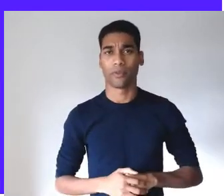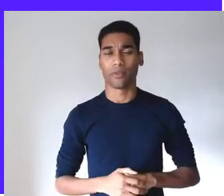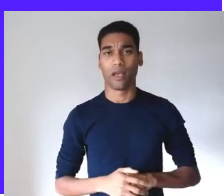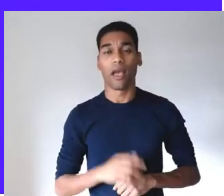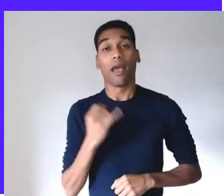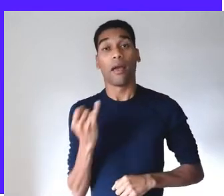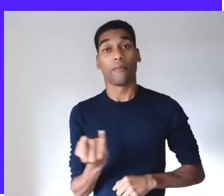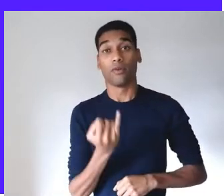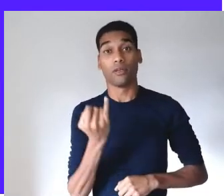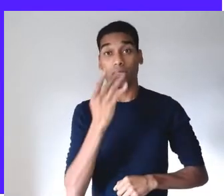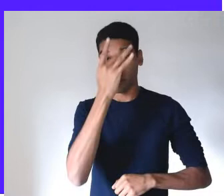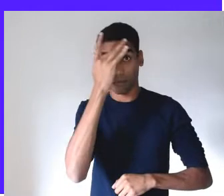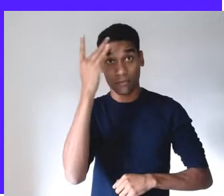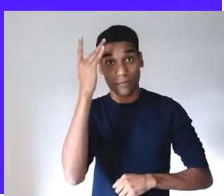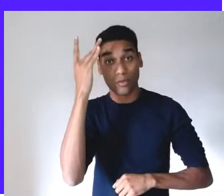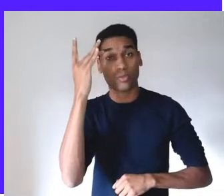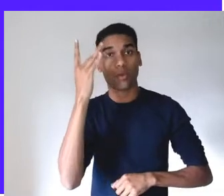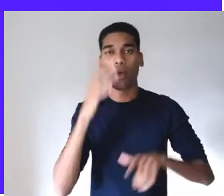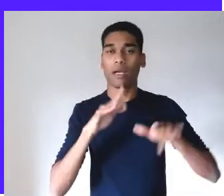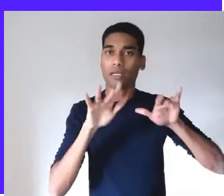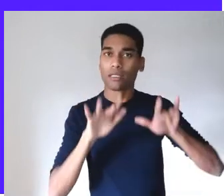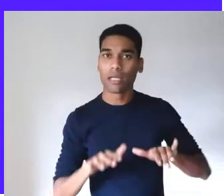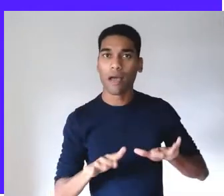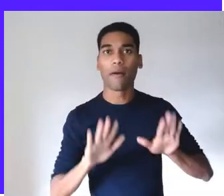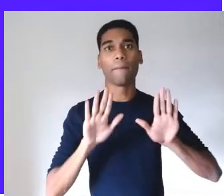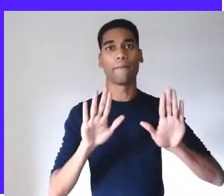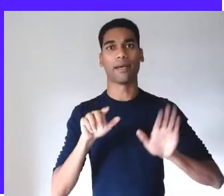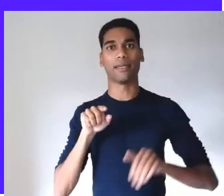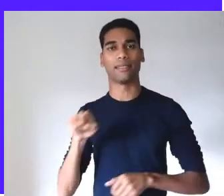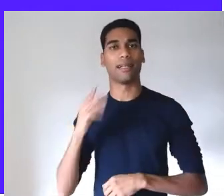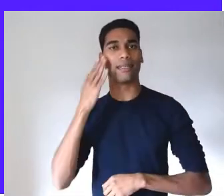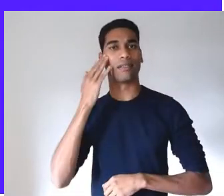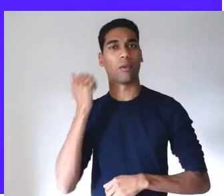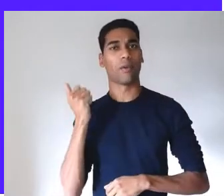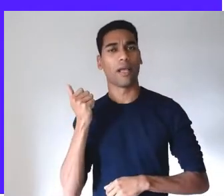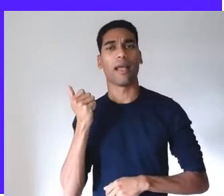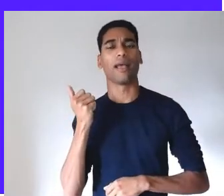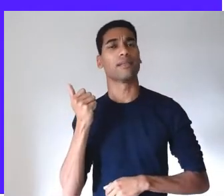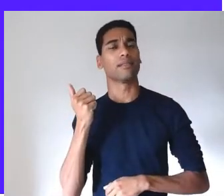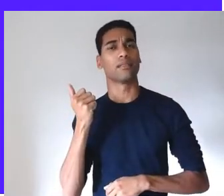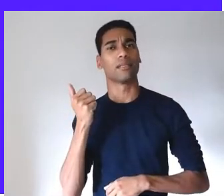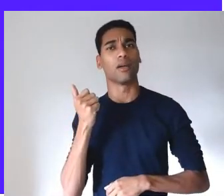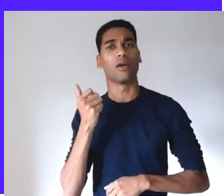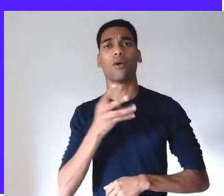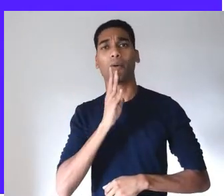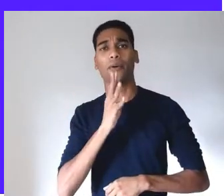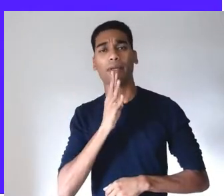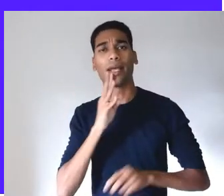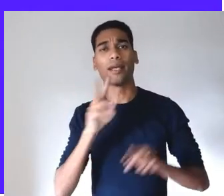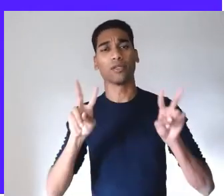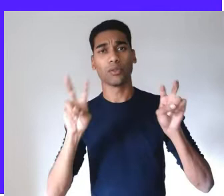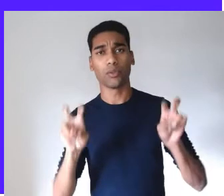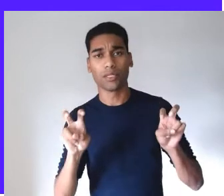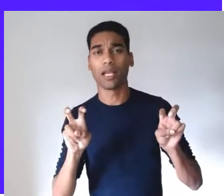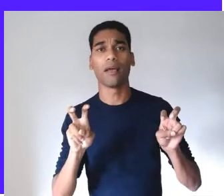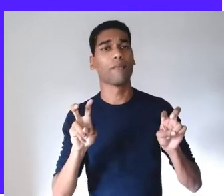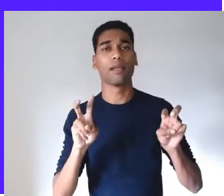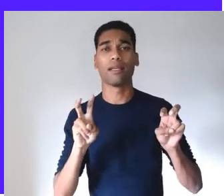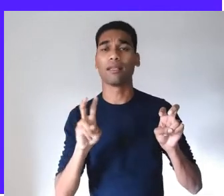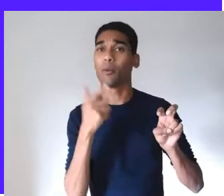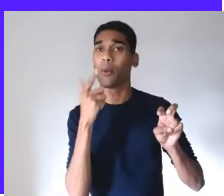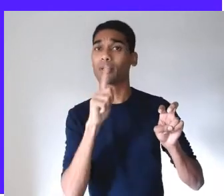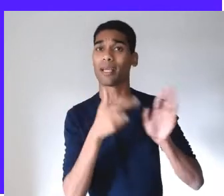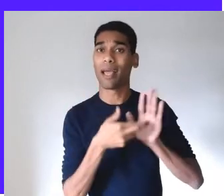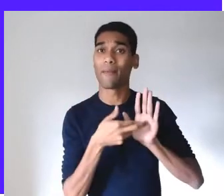né, da diversidade, represente a diversidade do Brasil, que a gente tem no Brasil, né, ouvir vozes,